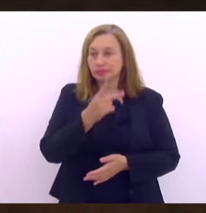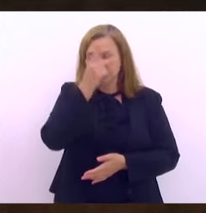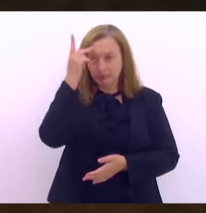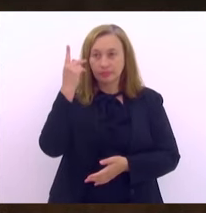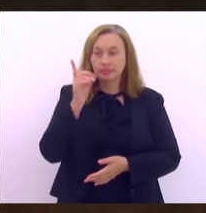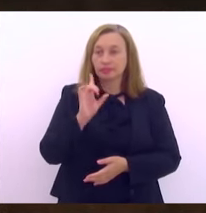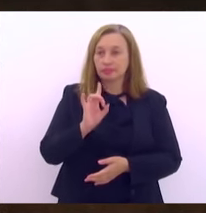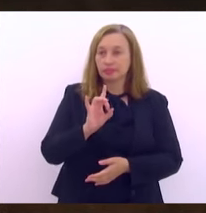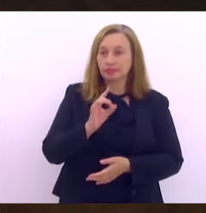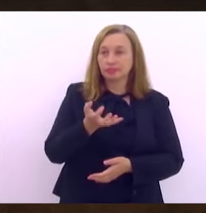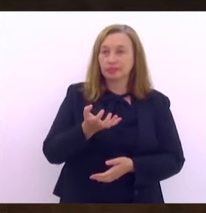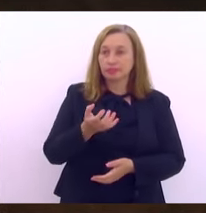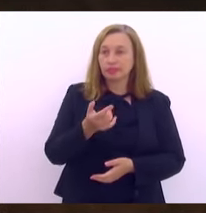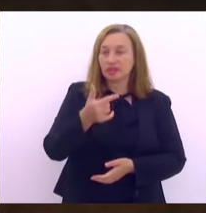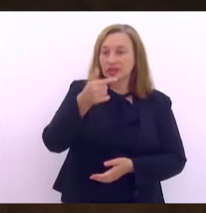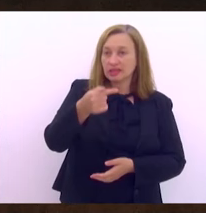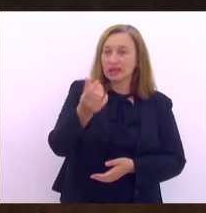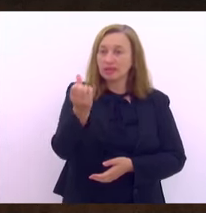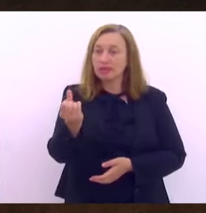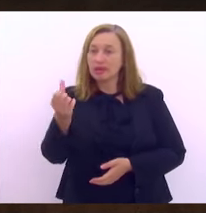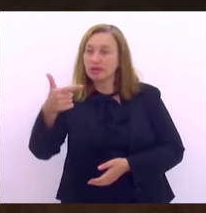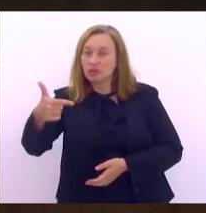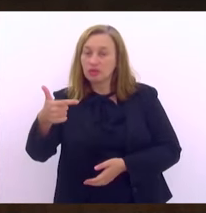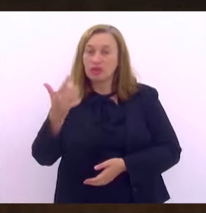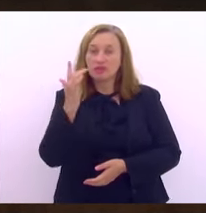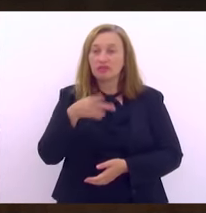BNH. Fala que nós estamos usando arma de guerra.